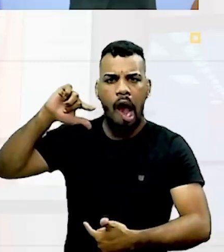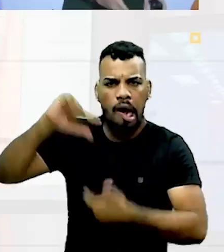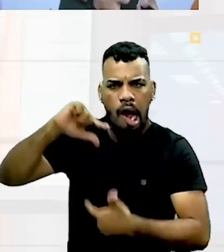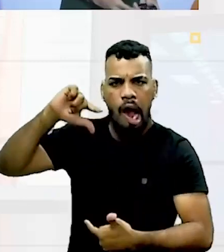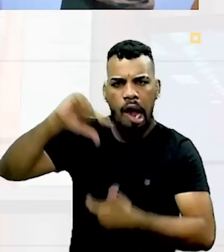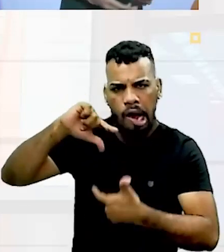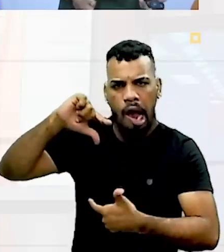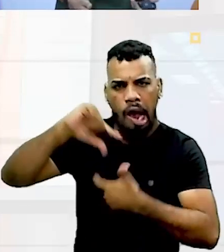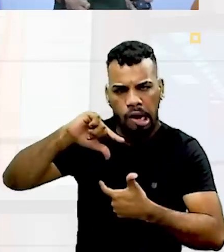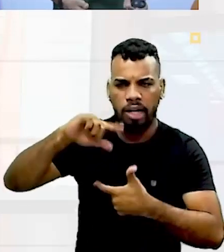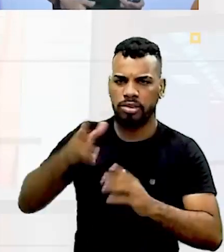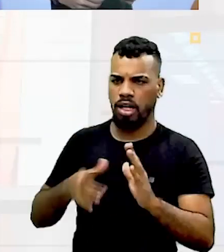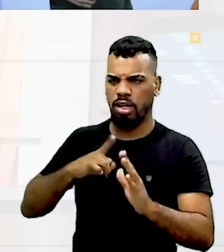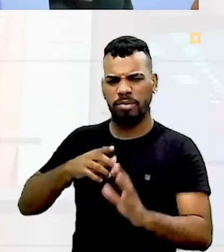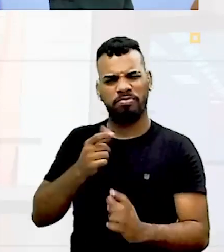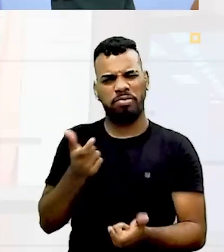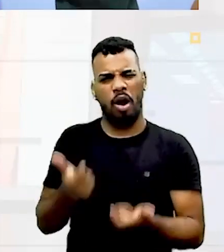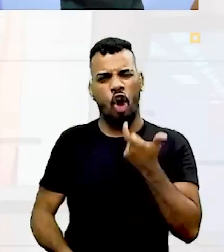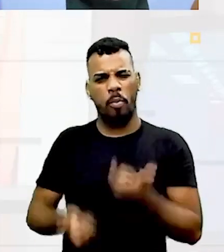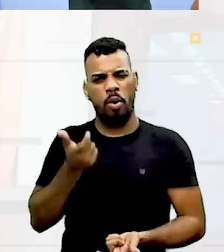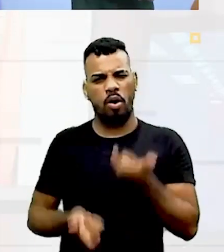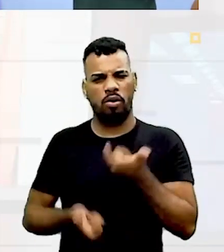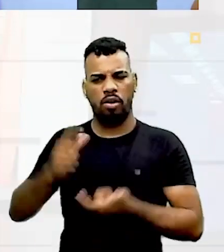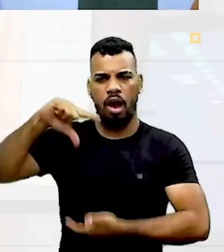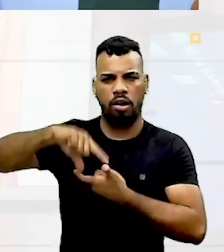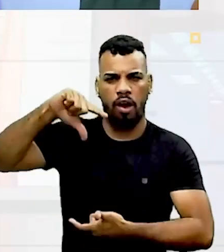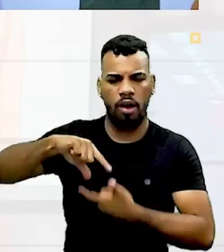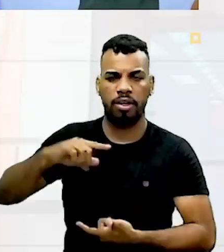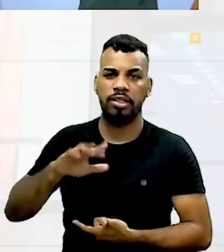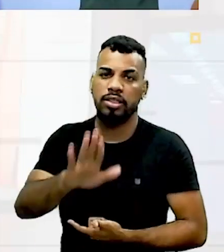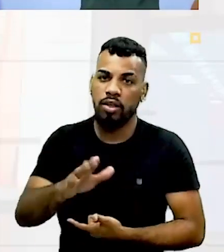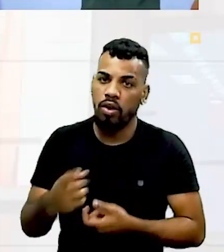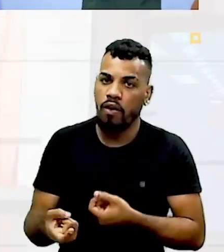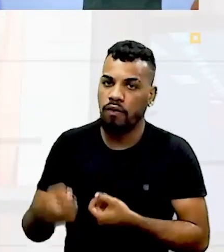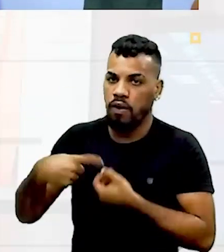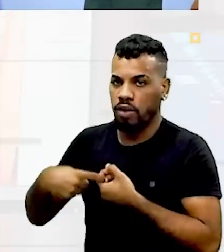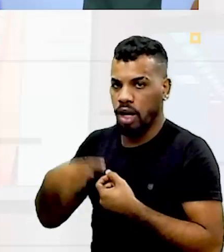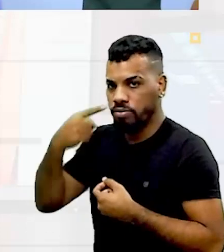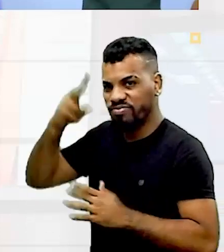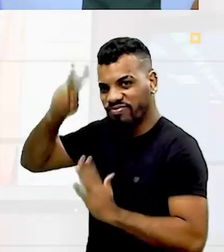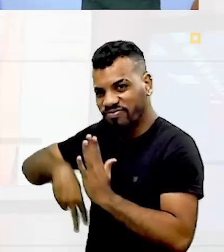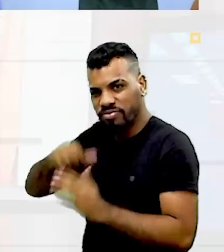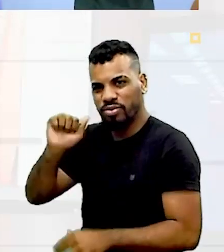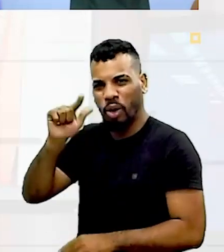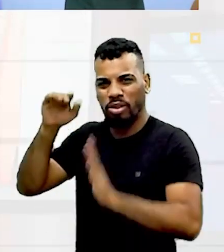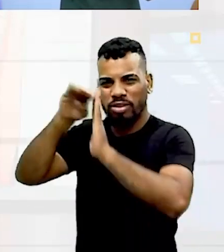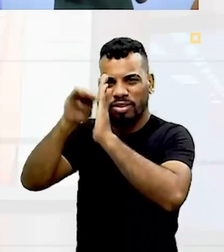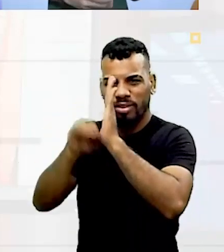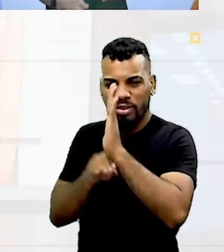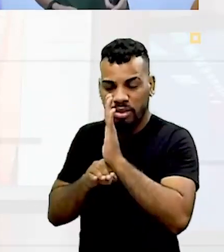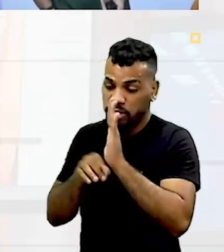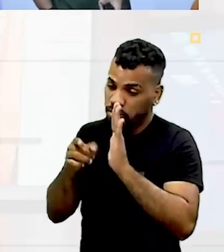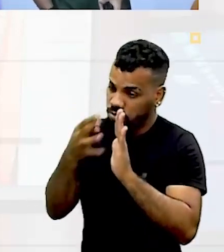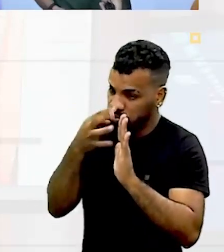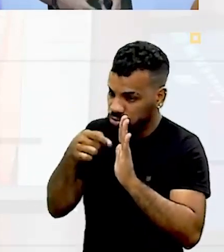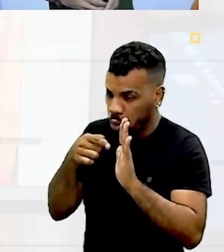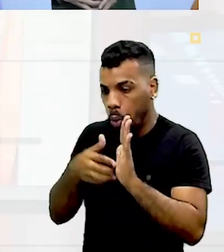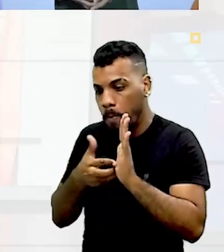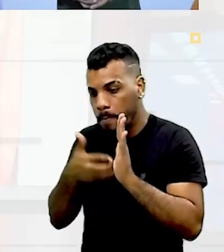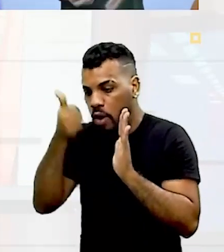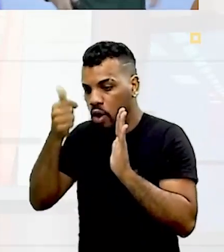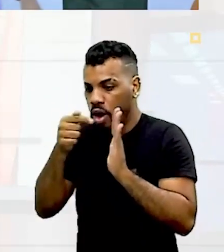muito inorgânica, muito robótica, você vai querer voltar nos 12 princípios, vai querer dar uma olhadinha no que você pode